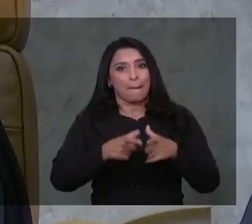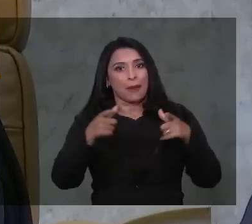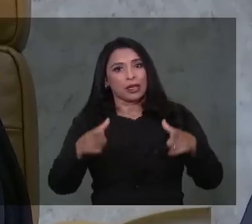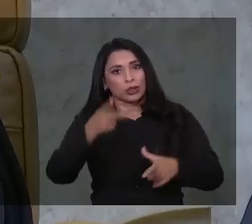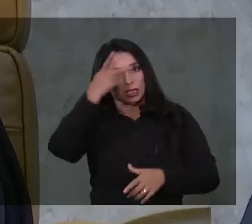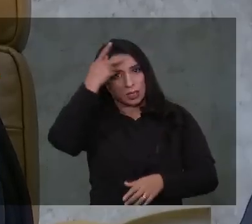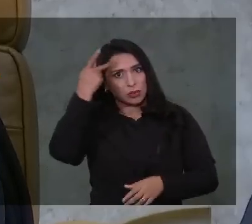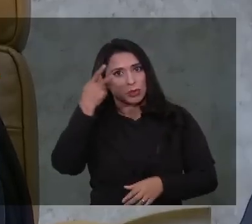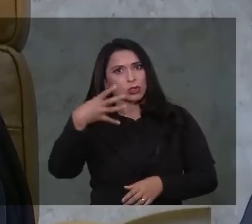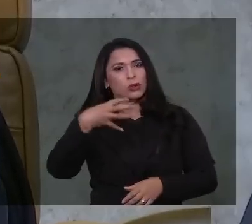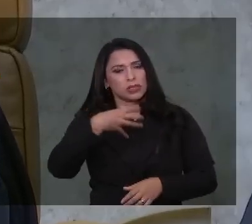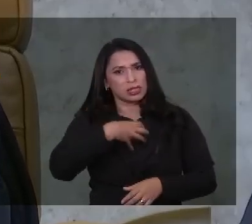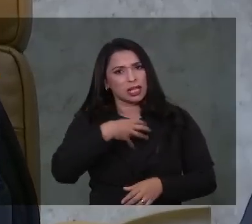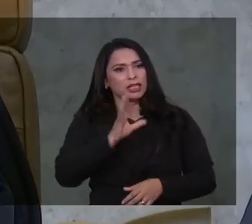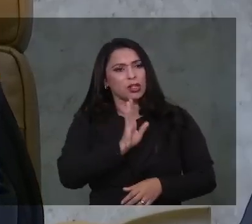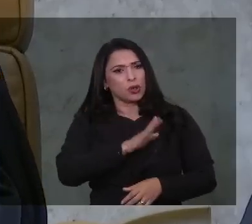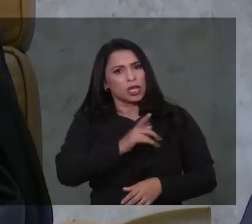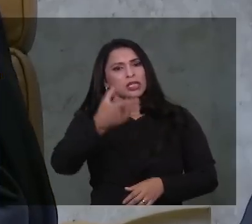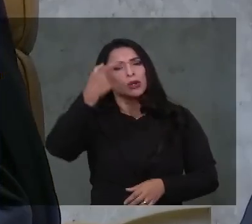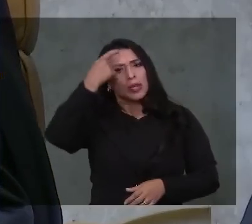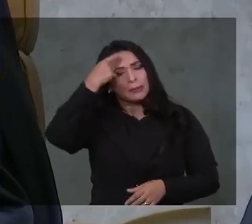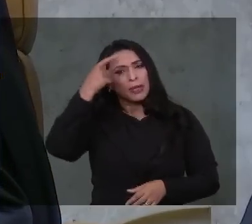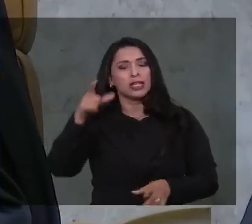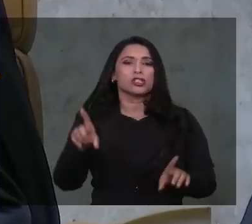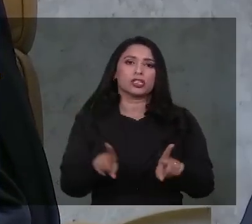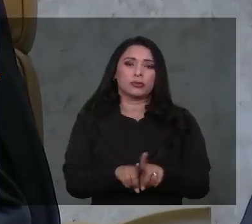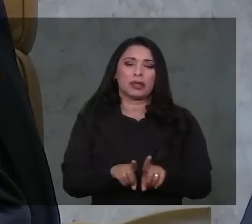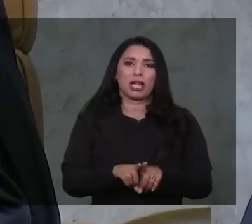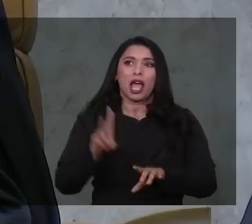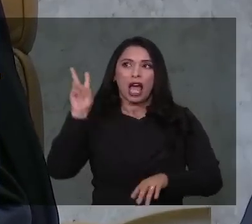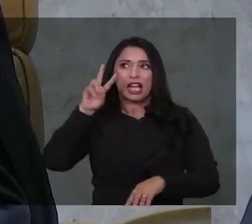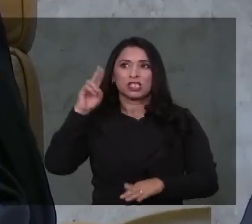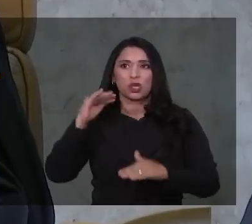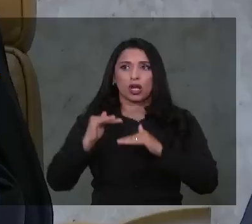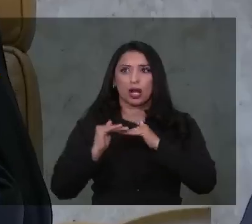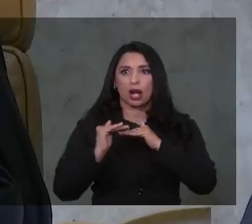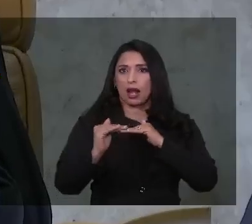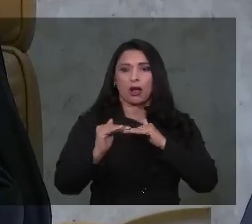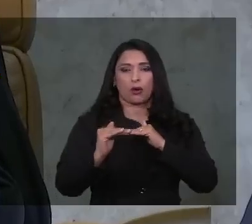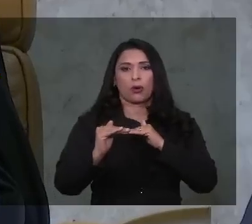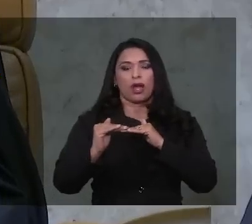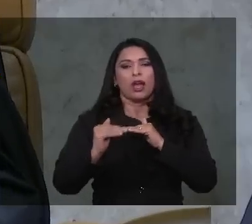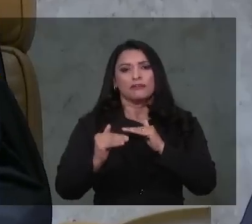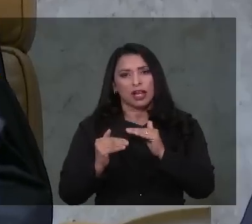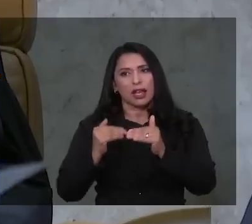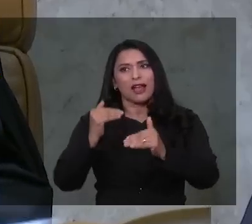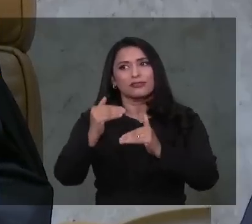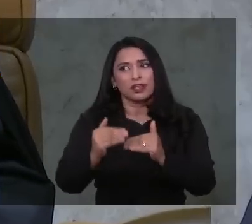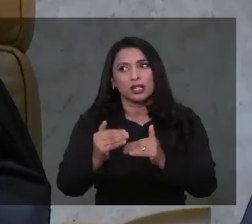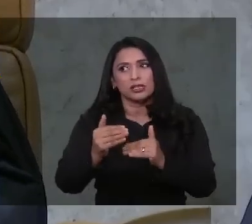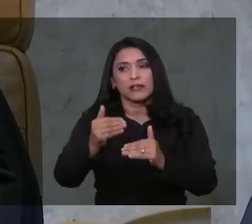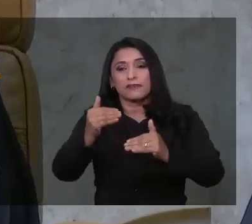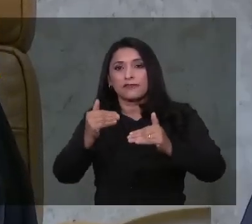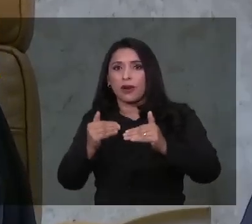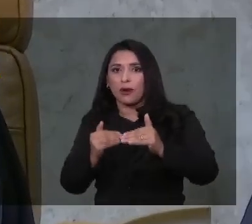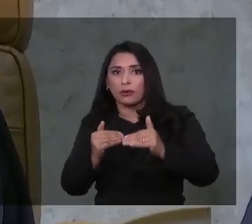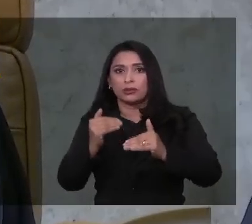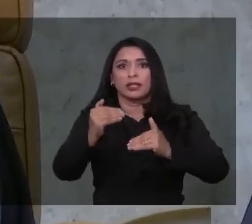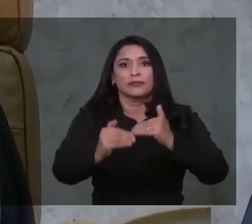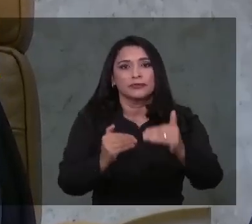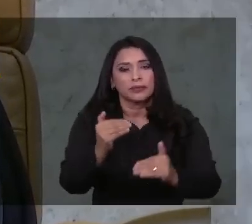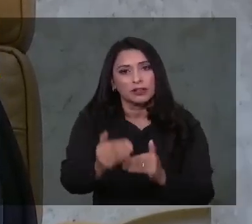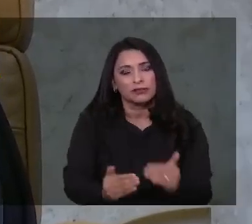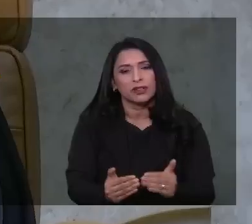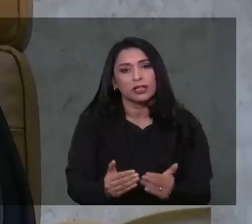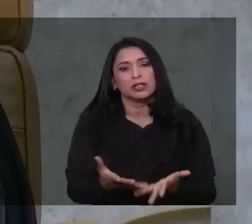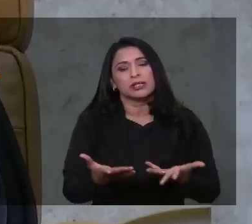É certo que a história não é linear, mas feita de avanços e retrocessos. Porém, mesmo quando não se consegue ver